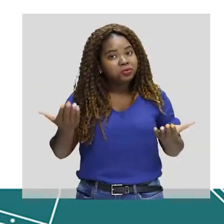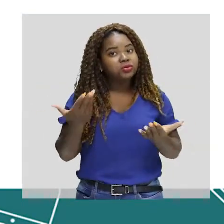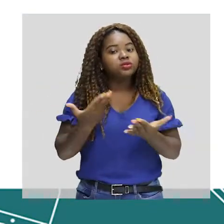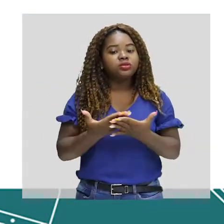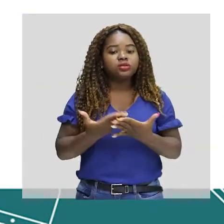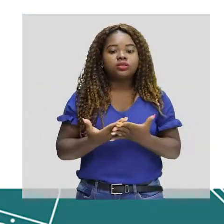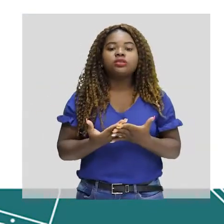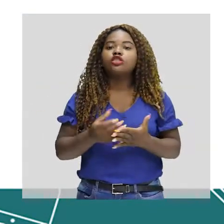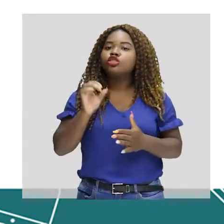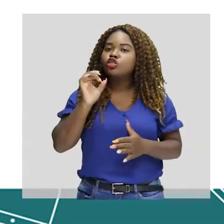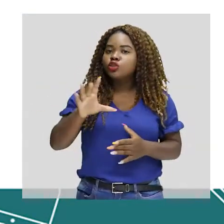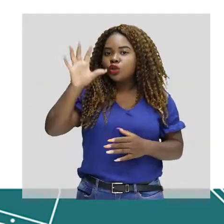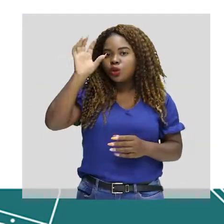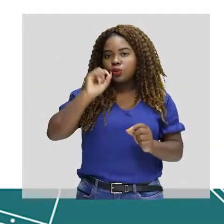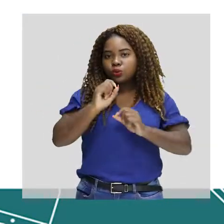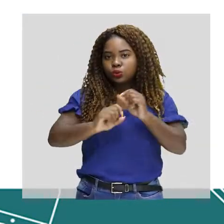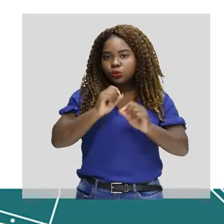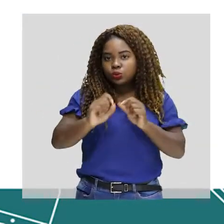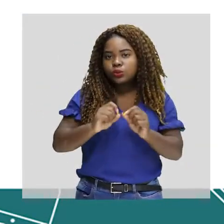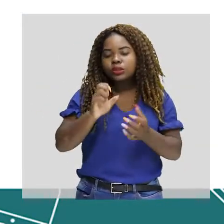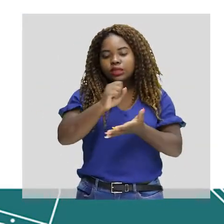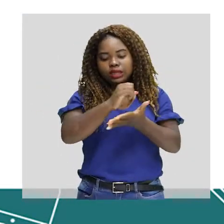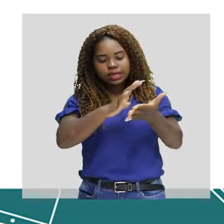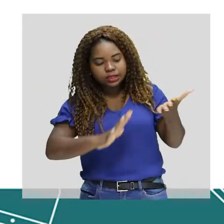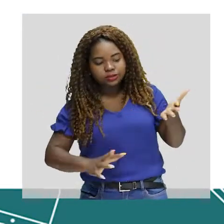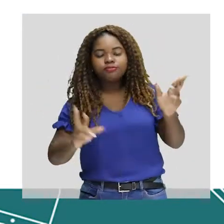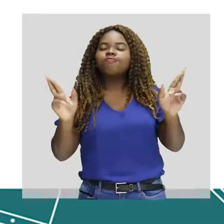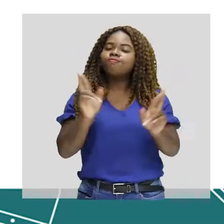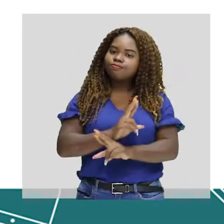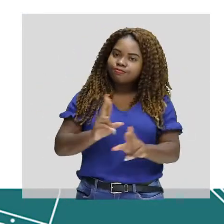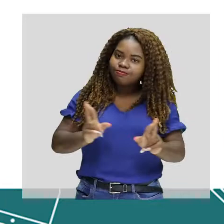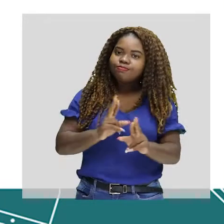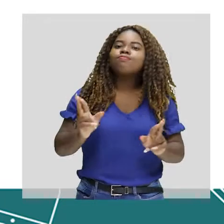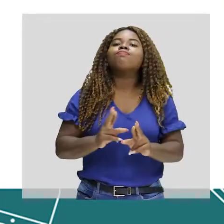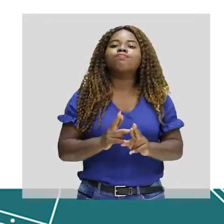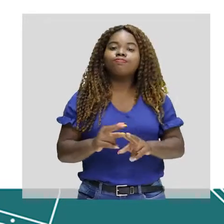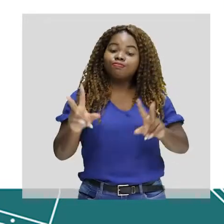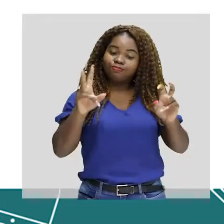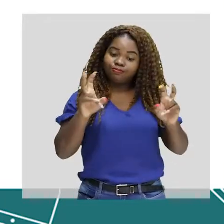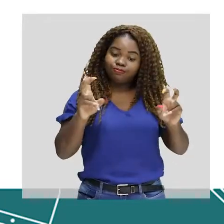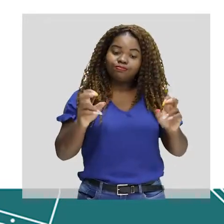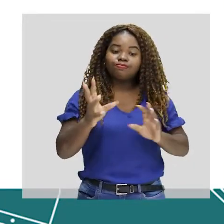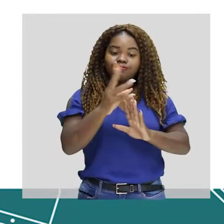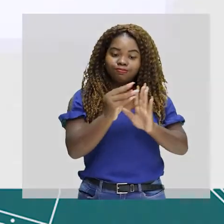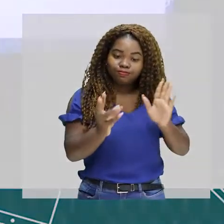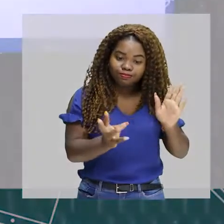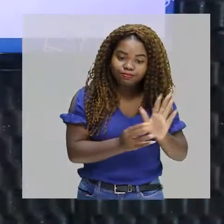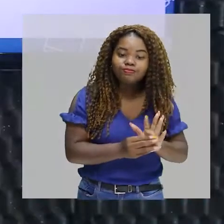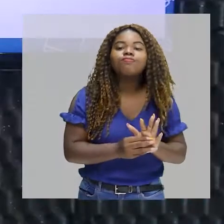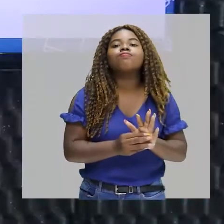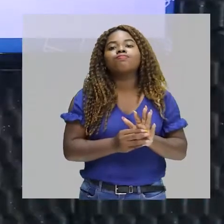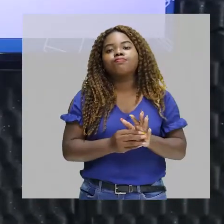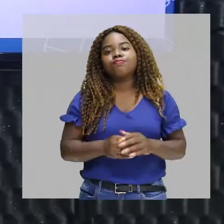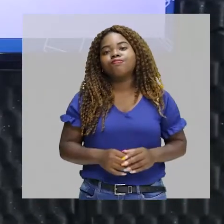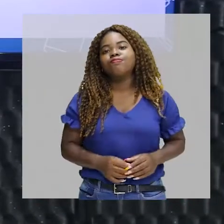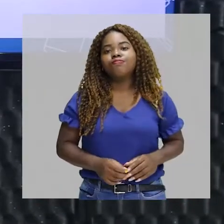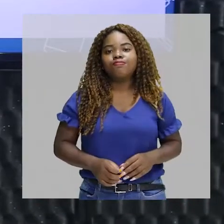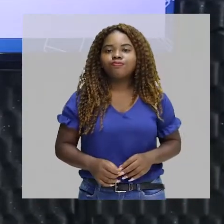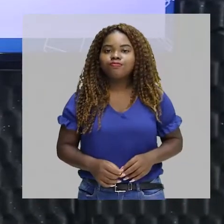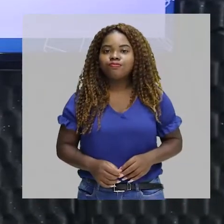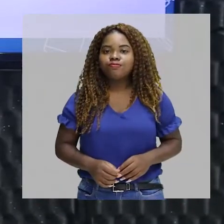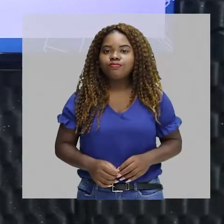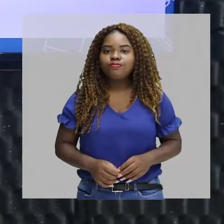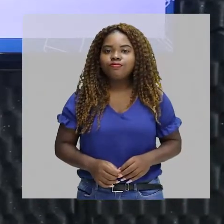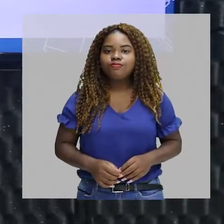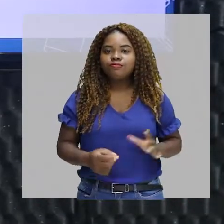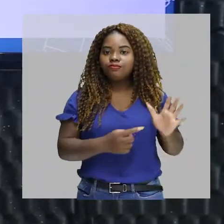trabalhar exercícios relacionados a esses temas que acabamos de falar, tudo bem? Então, nós